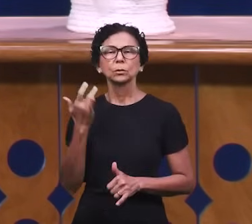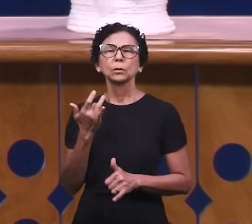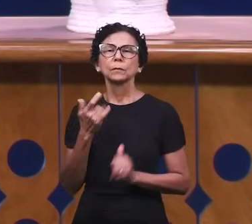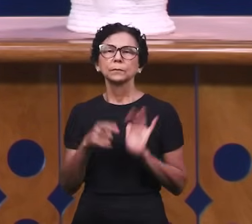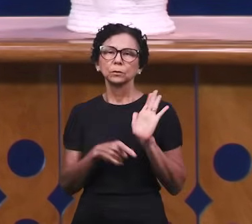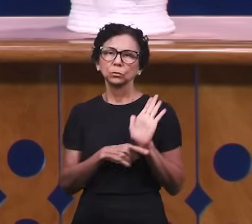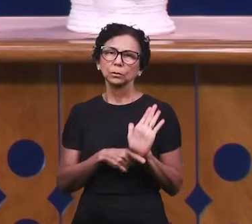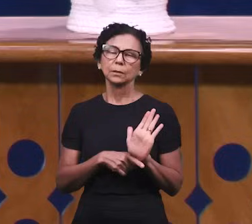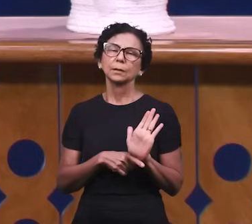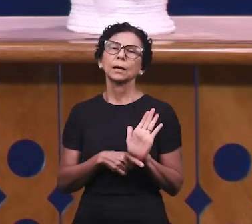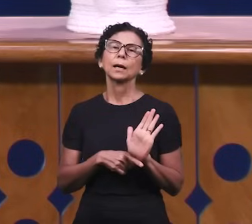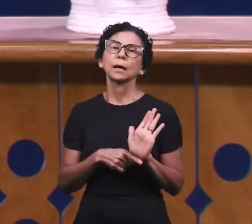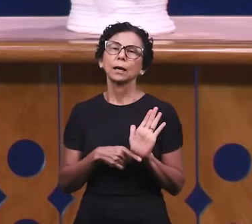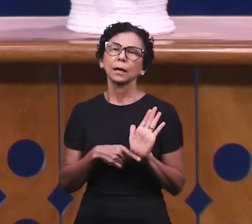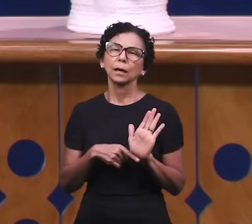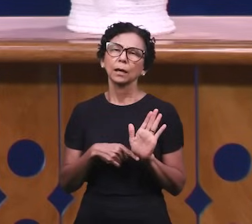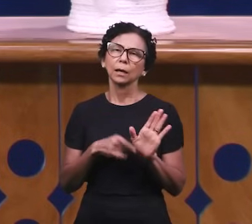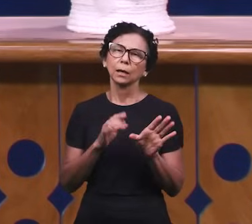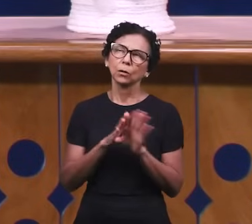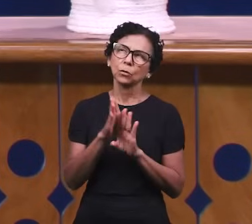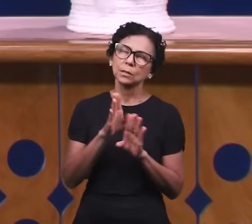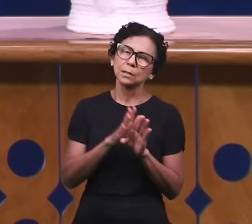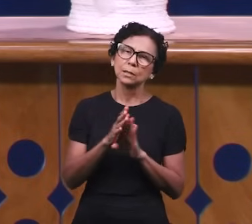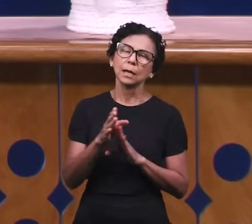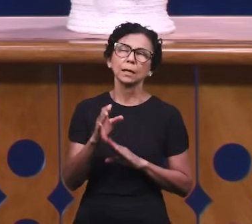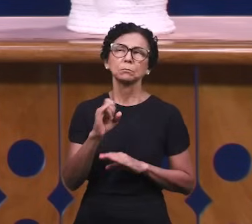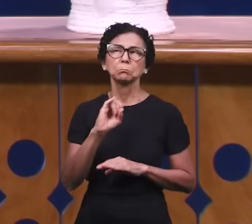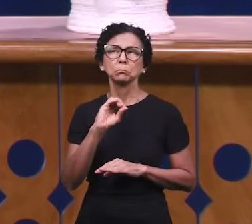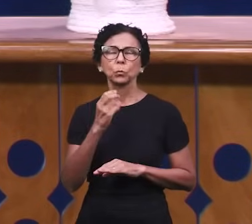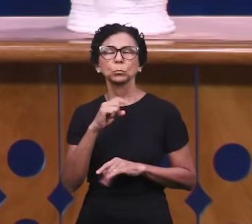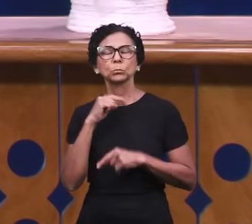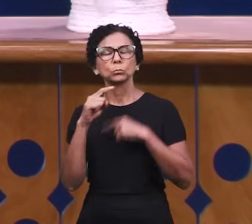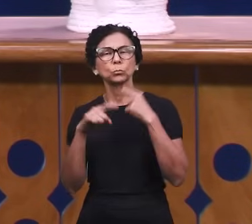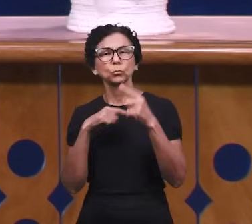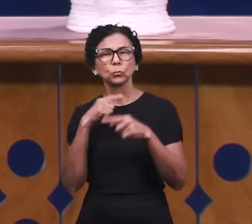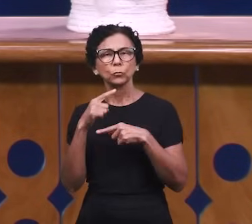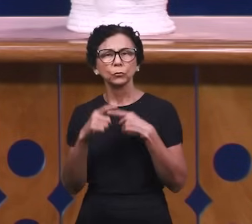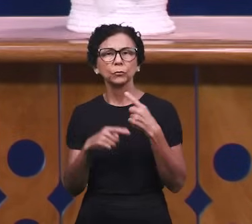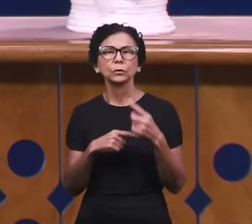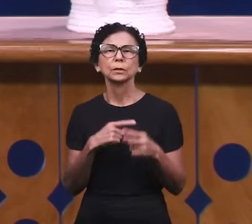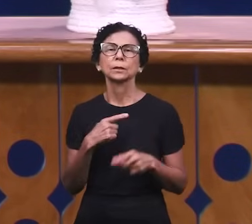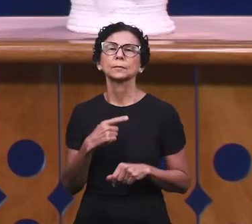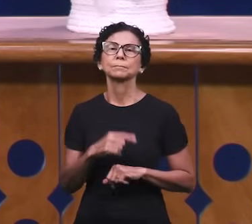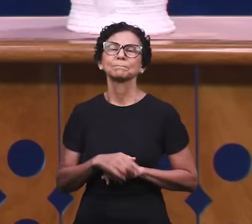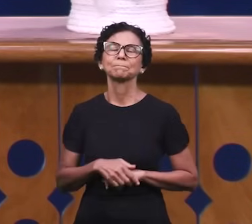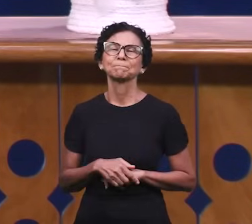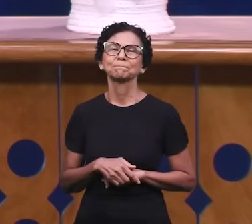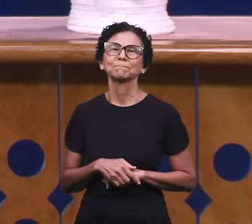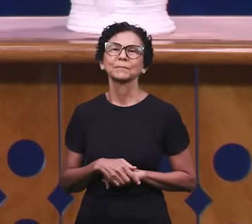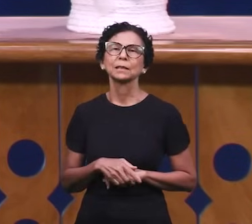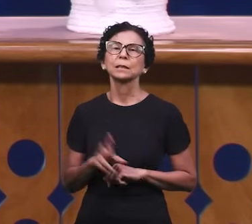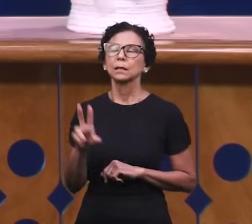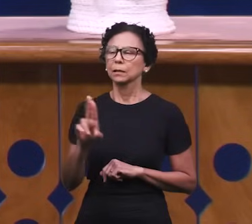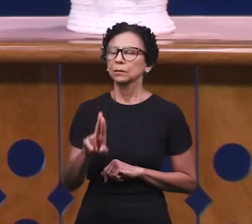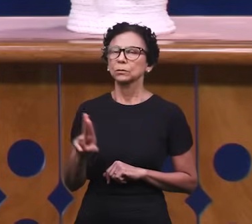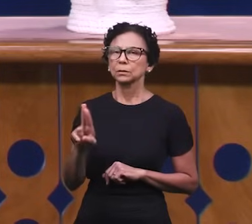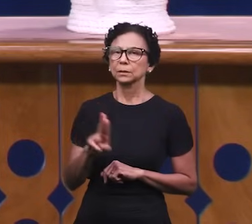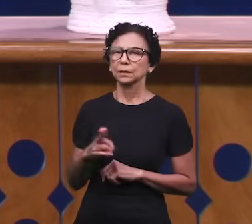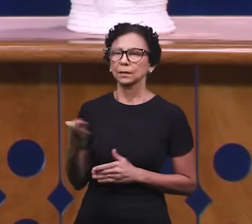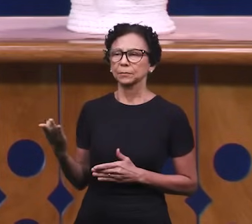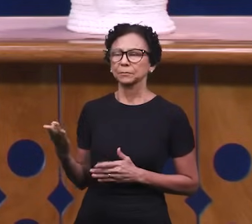oração, vai receber uma assistência. Aquilo que você precisa ouvir, aquilo que você tem a sua indagação, é o momento de você ser